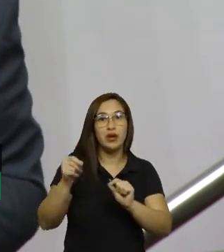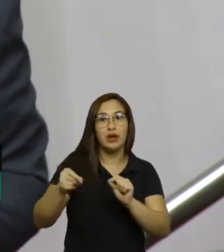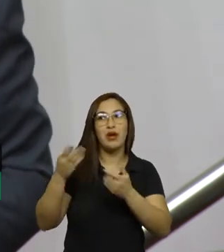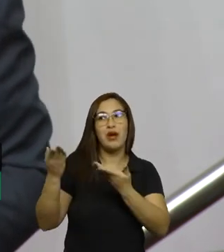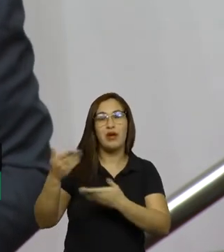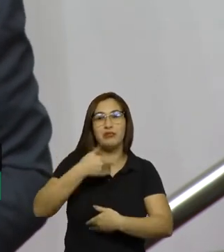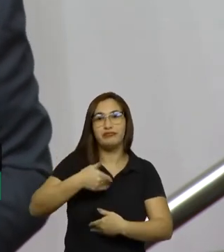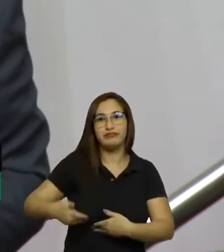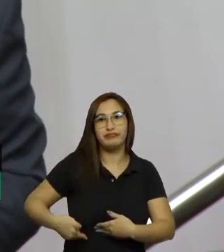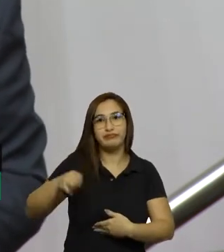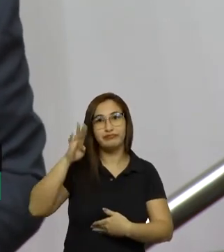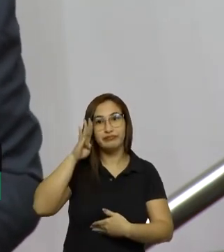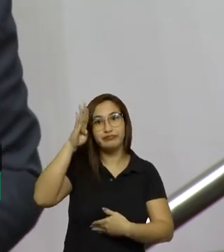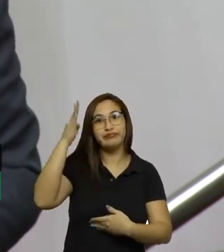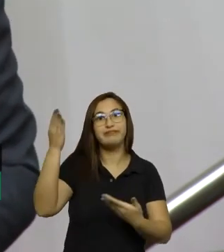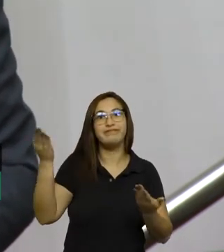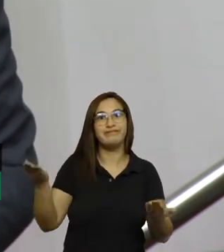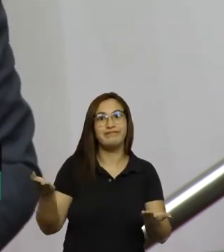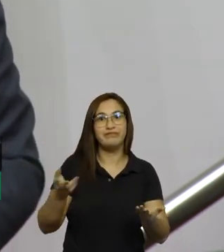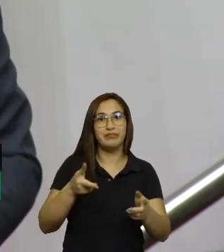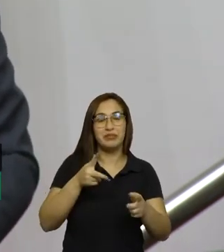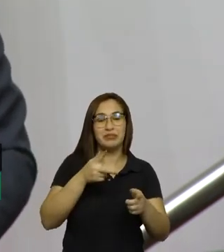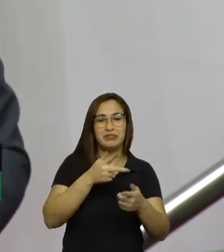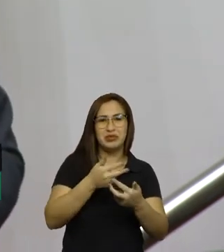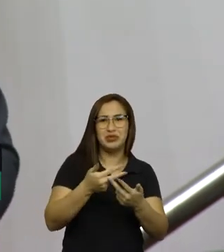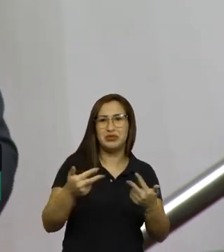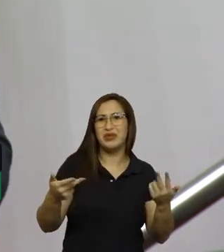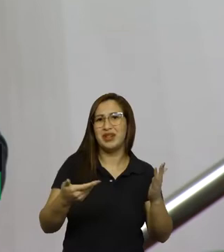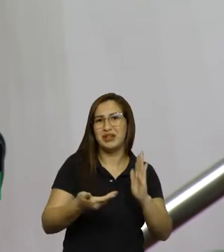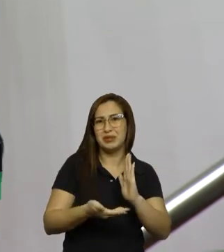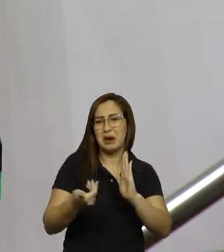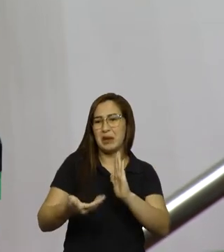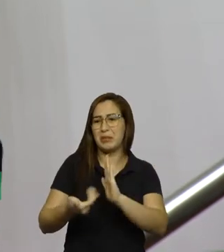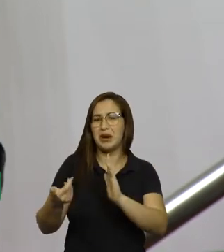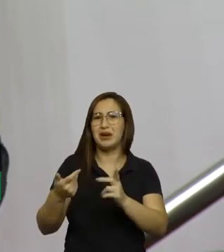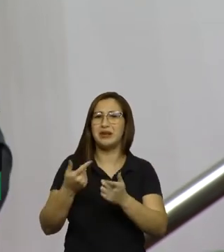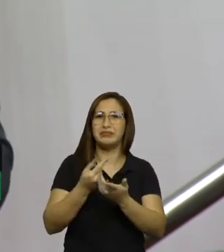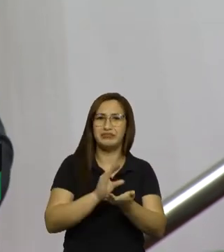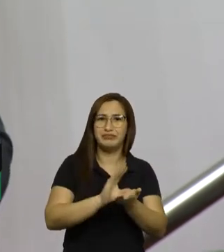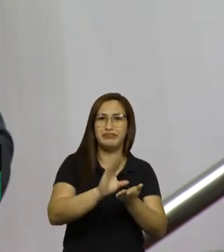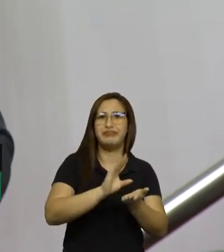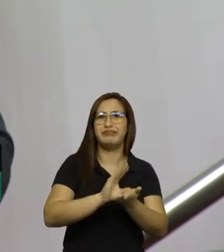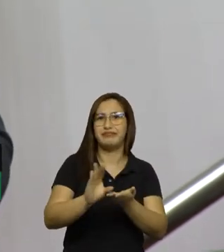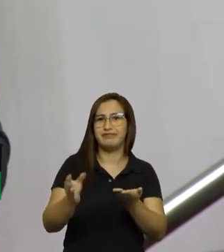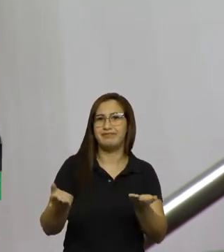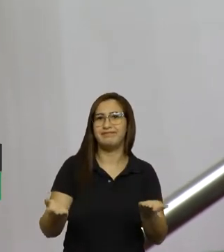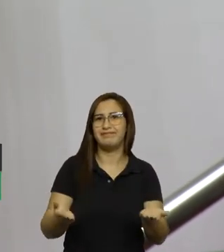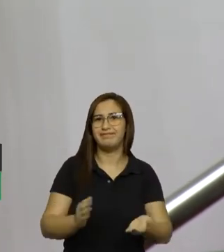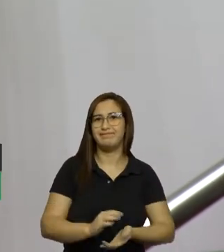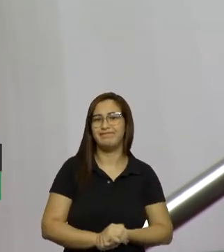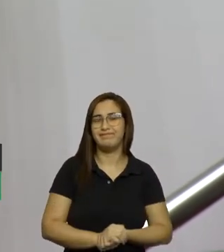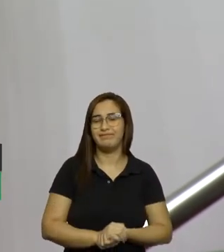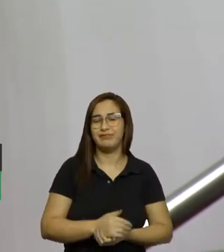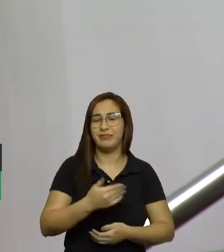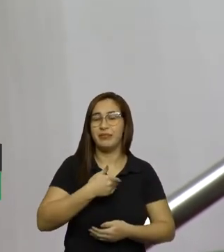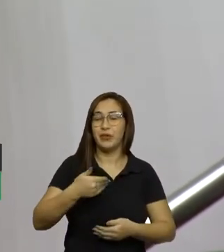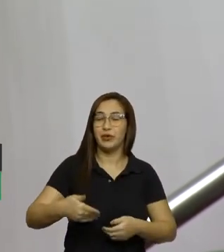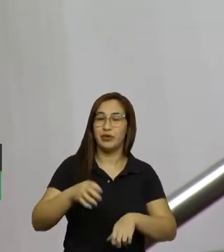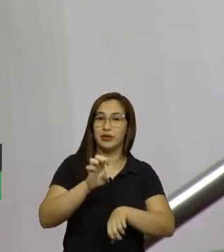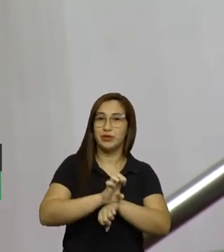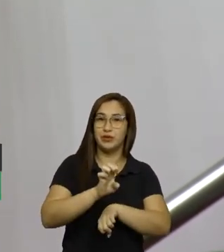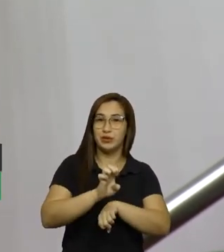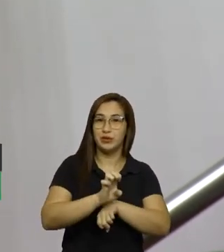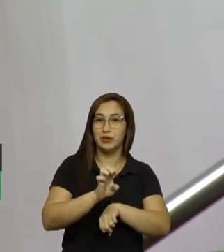tem retirado recursos, e a 470 não anda, porque tem sido feita a retirada de recursos. E aí o governo do Estado está lá, deputado